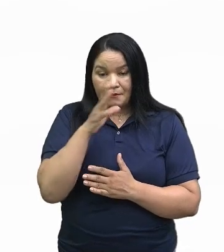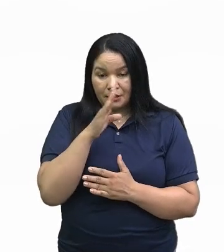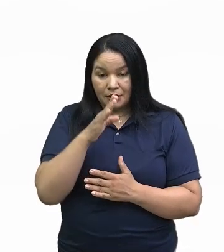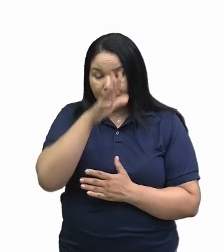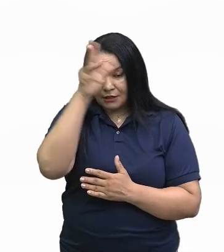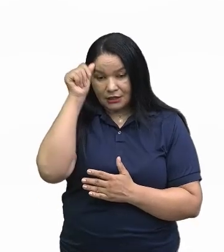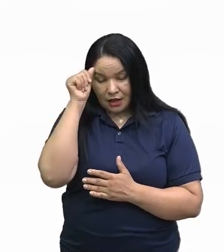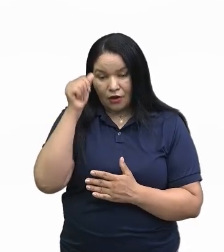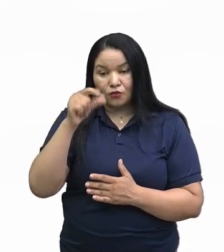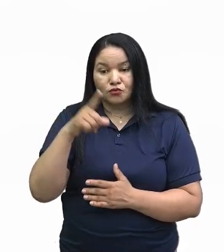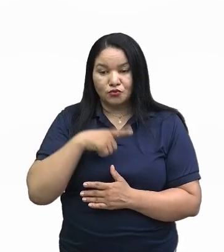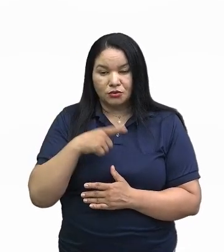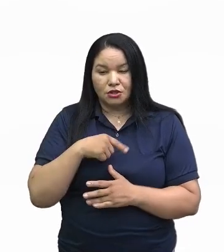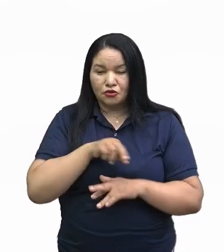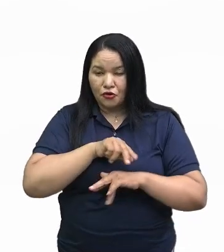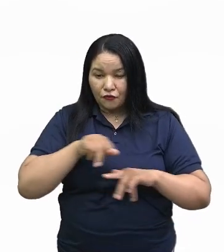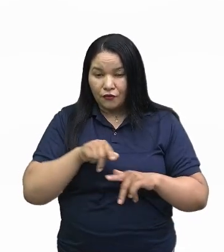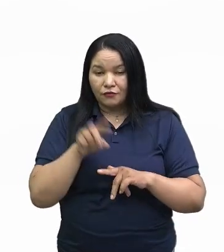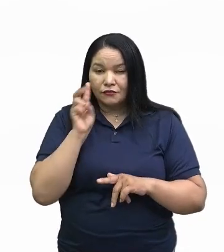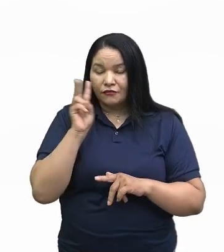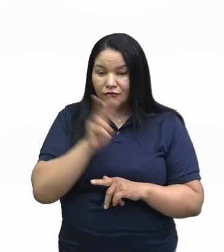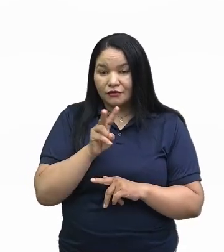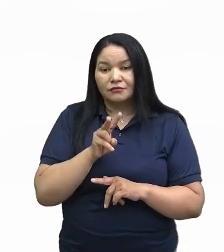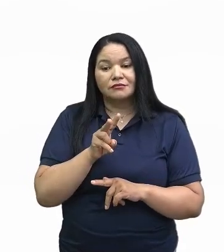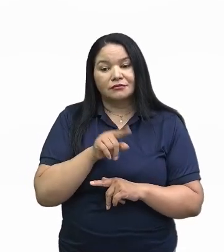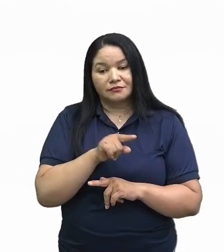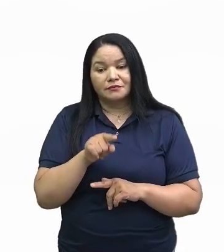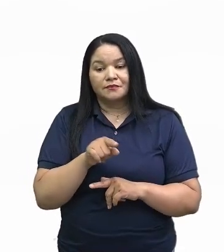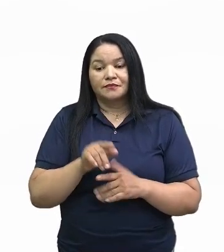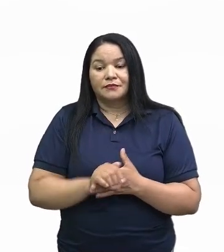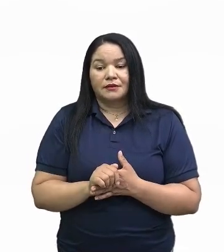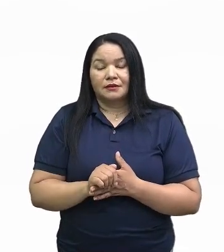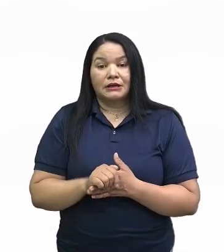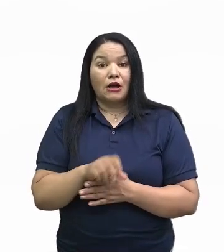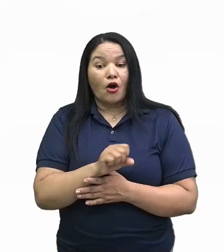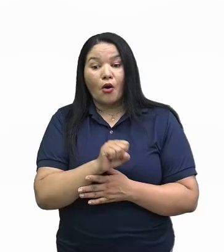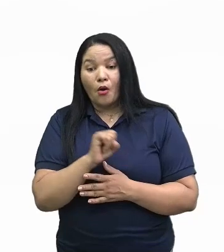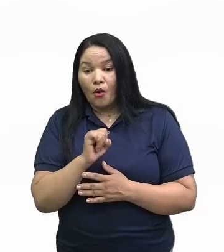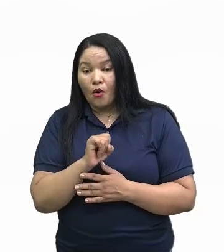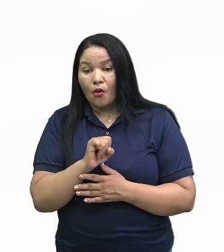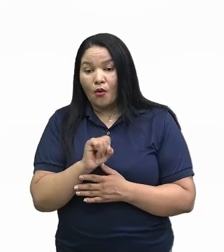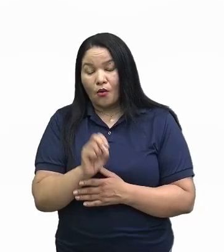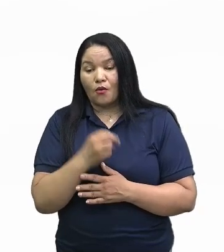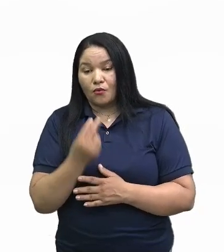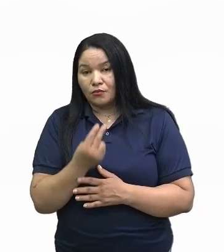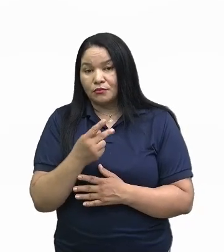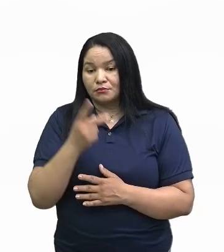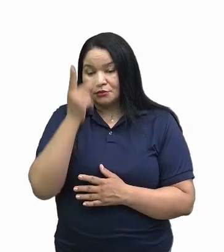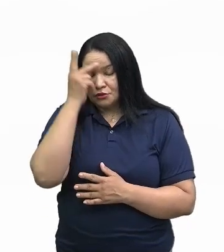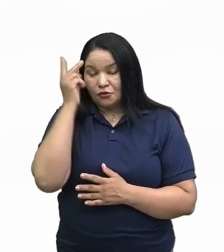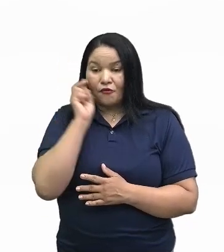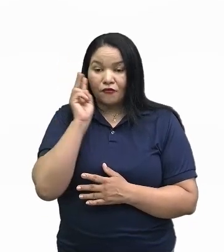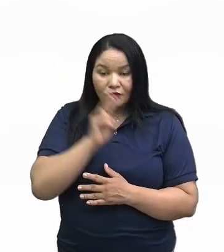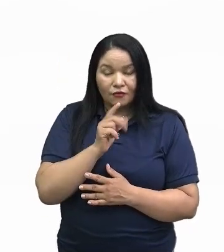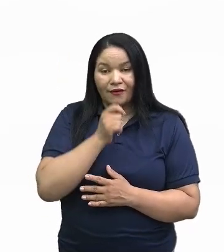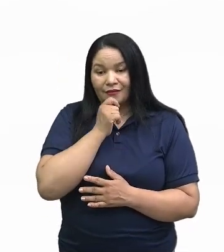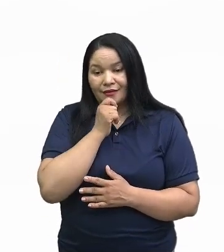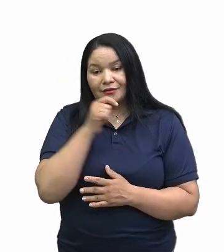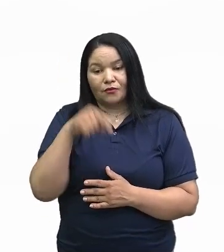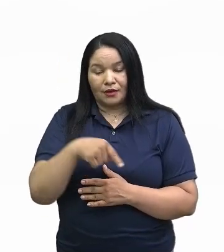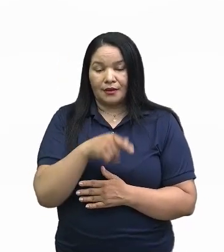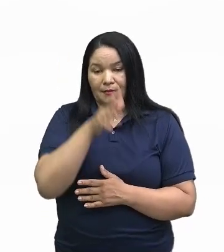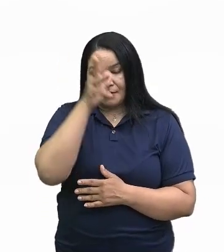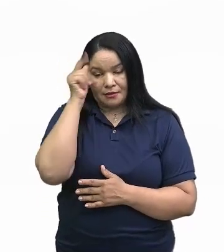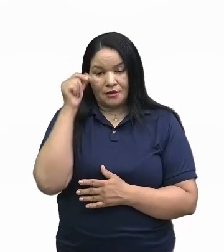Manaus, se vocês já tiveram a oportunidade, ou quem nunca veio aqui, vai observar o grafite